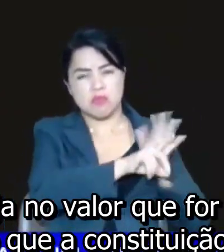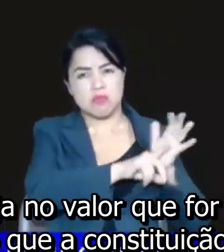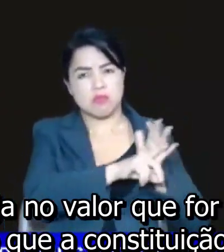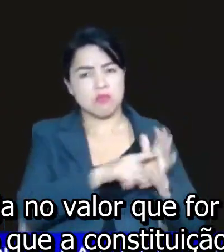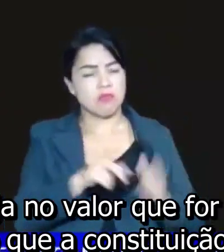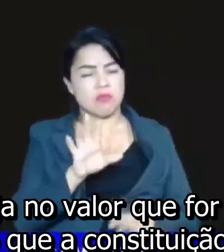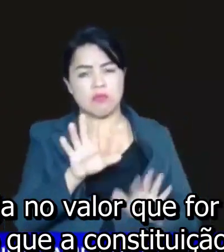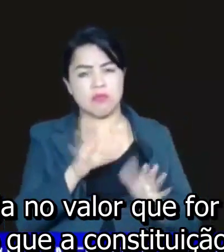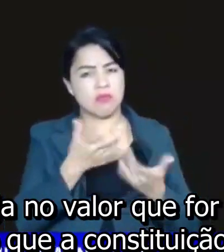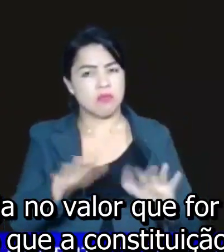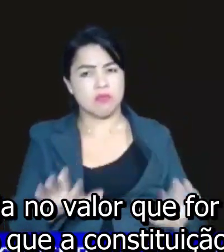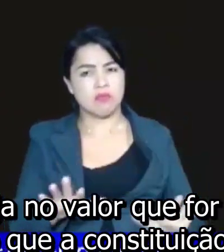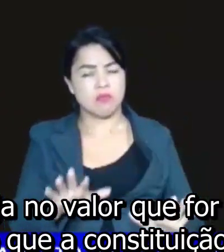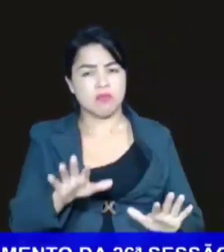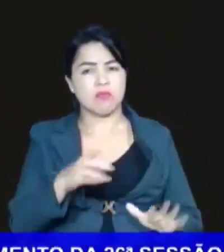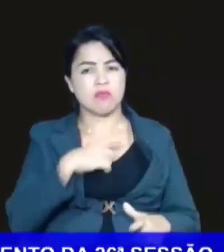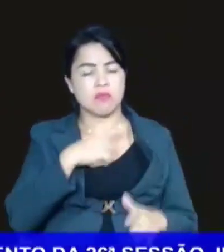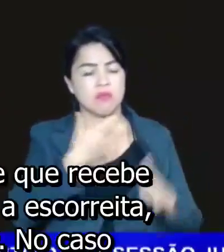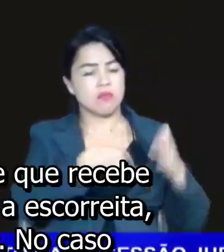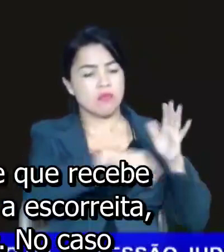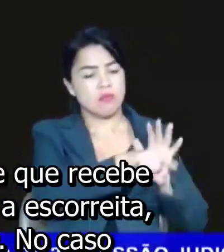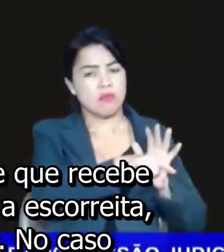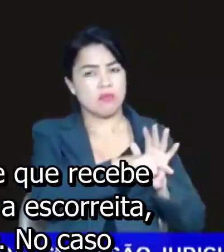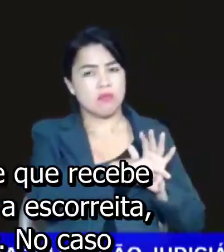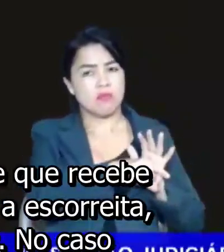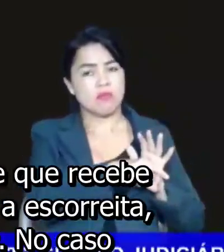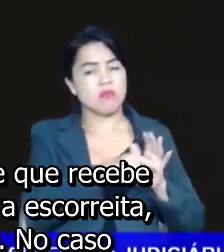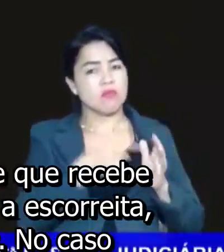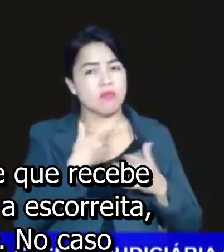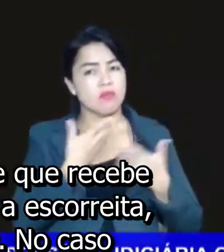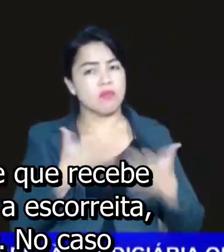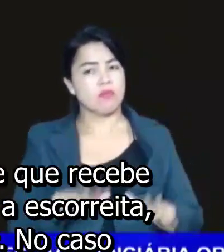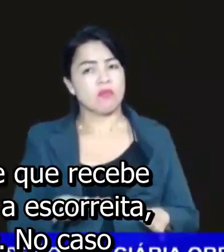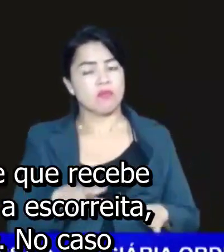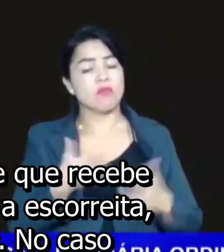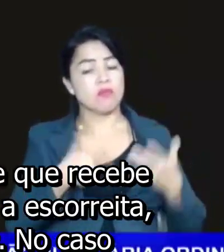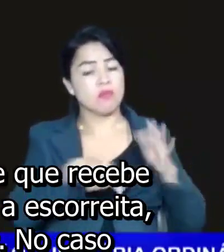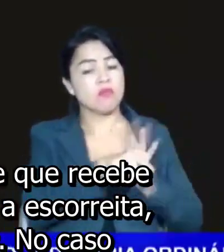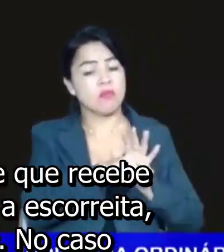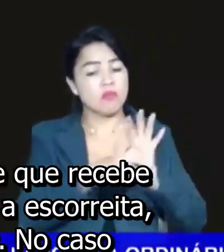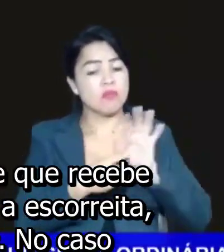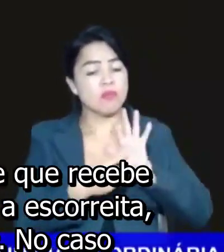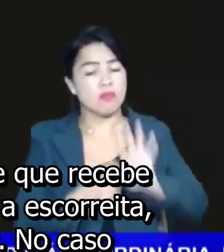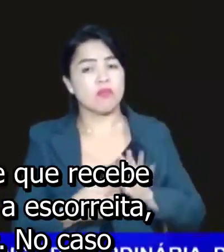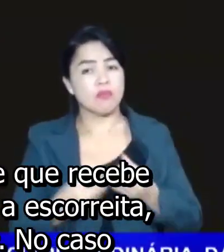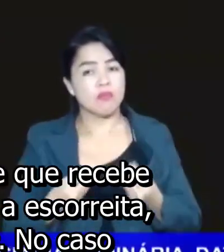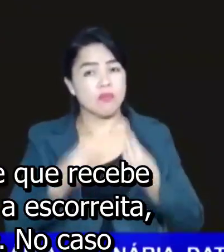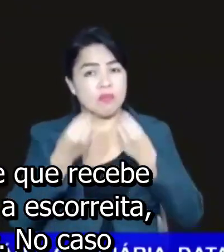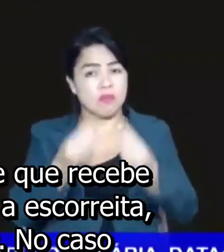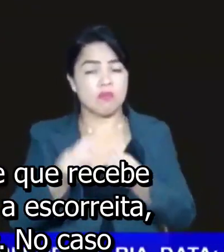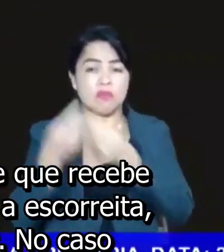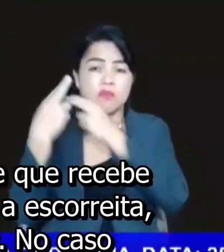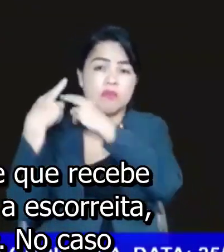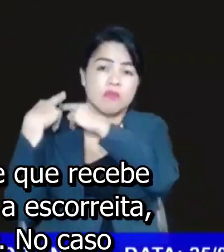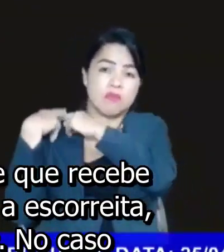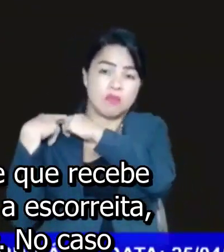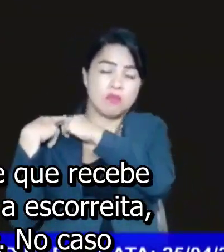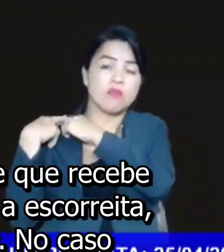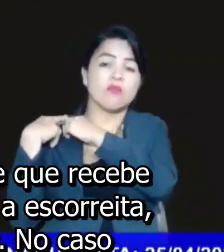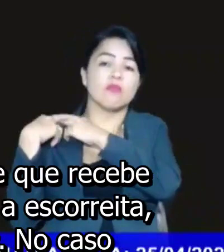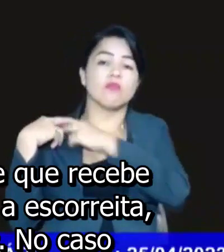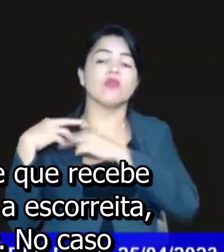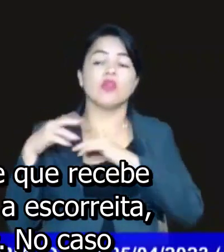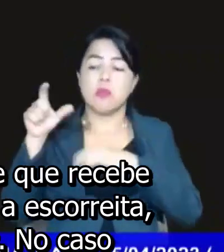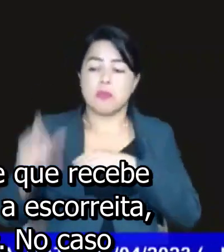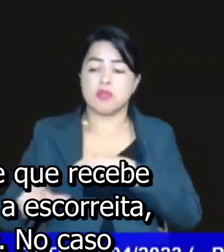E não é isso que a Constituição deseja. A Constituição coloca um dever, um ônus a todo aquele